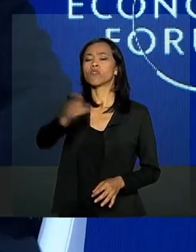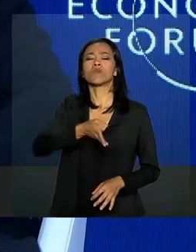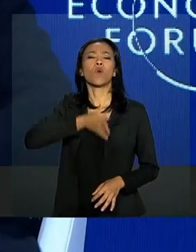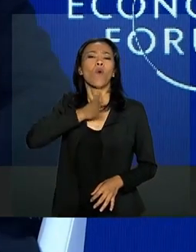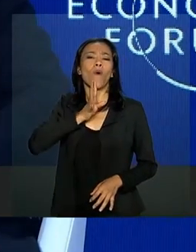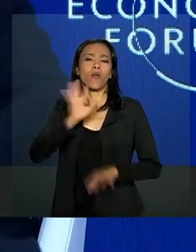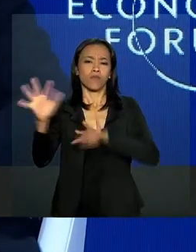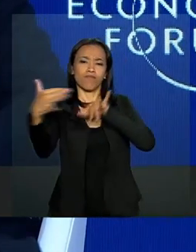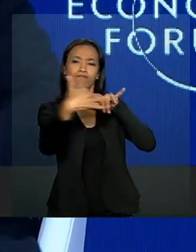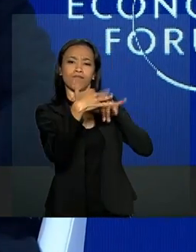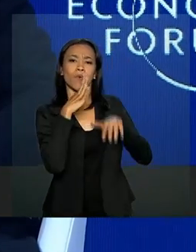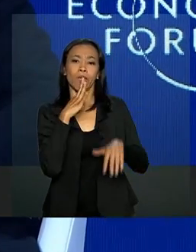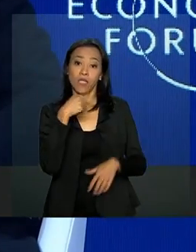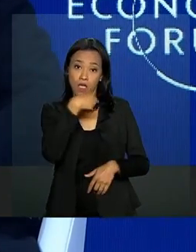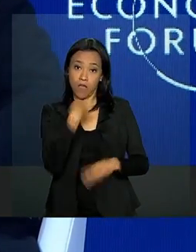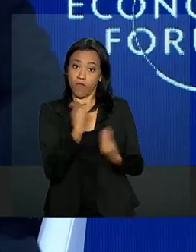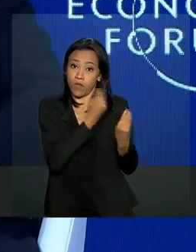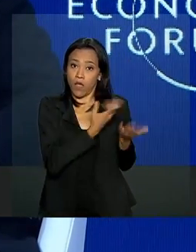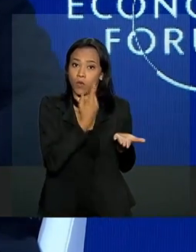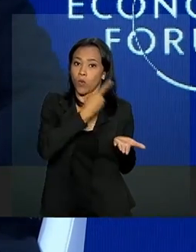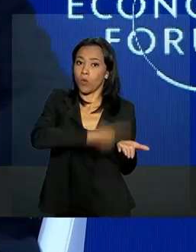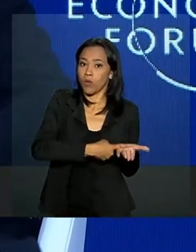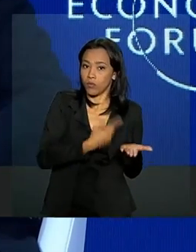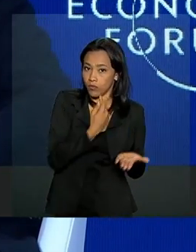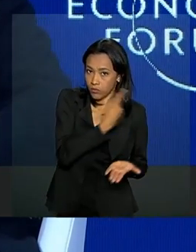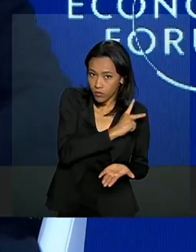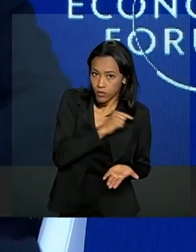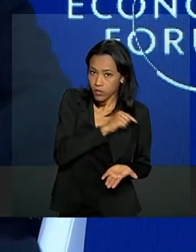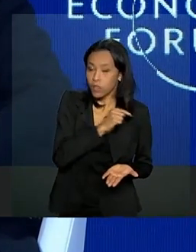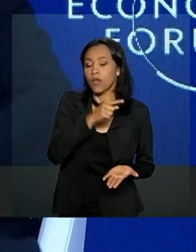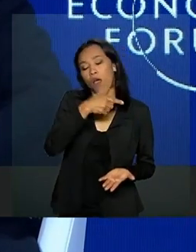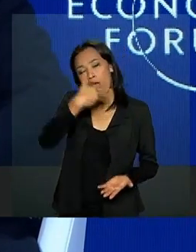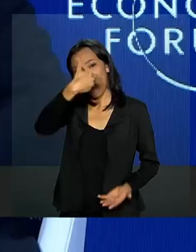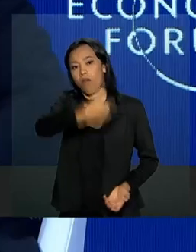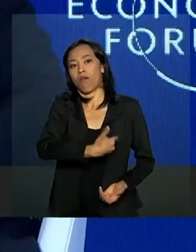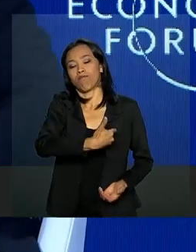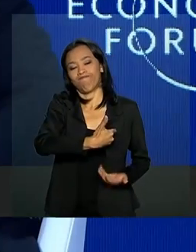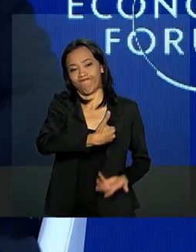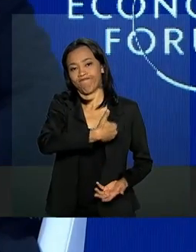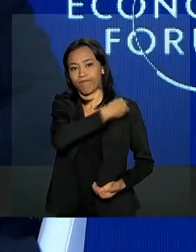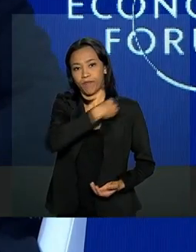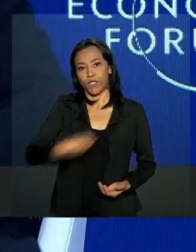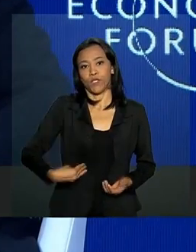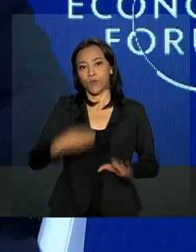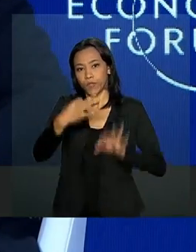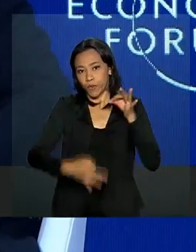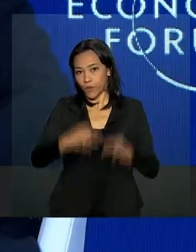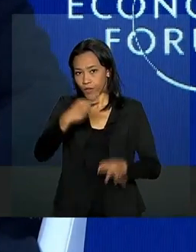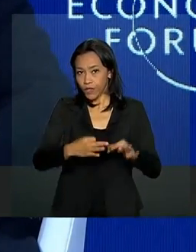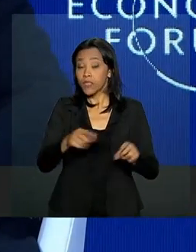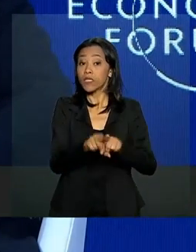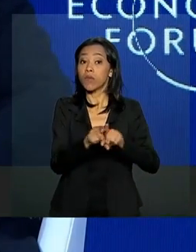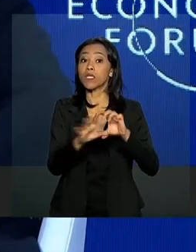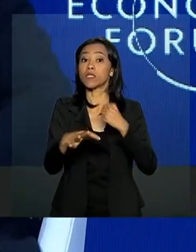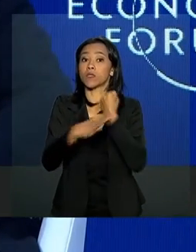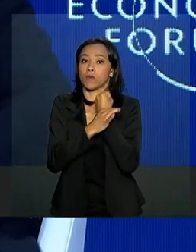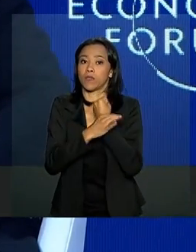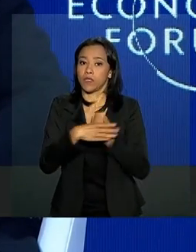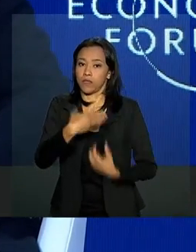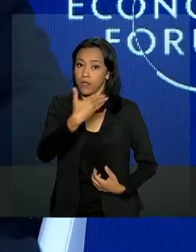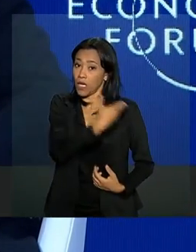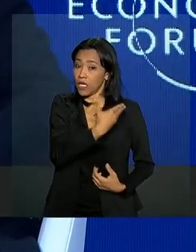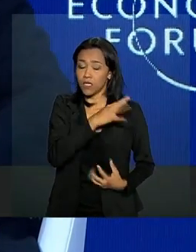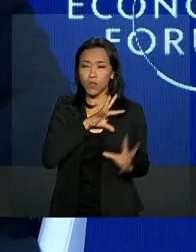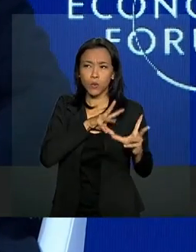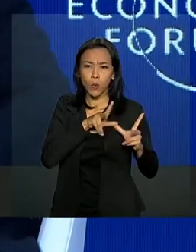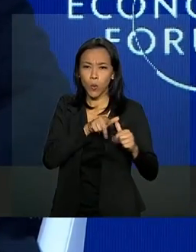foi incumbida essa missão, ao ser alçado à posição de ministro da Justiça e Segurança. Então, ele tem todos